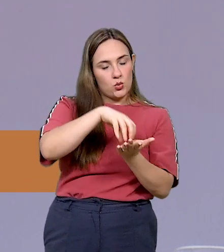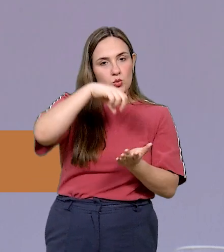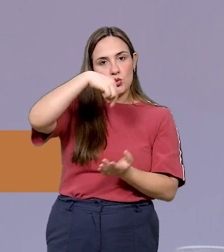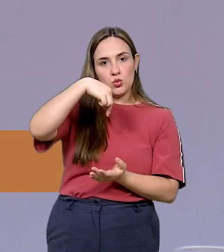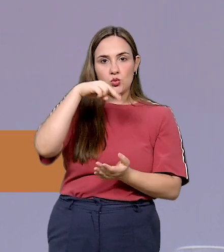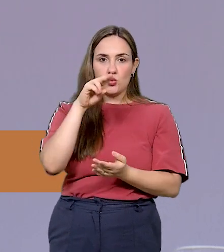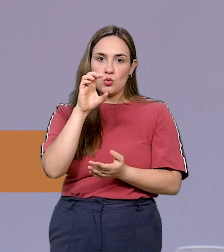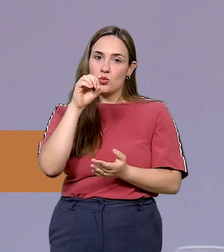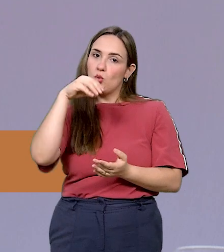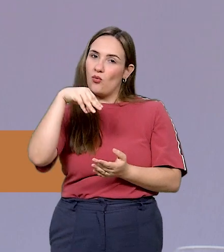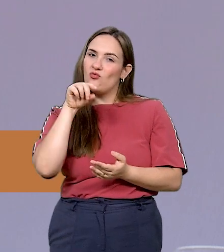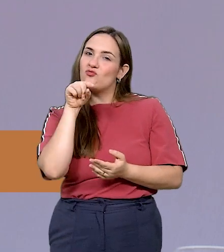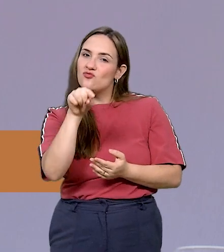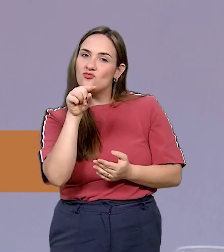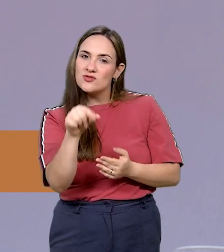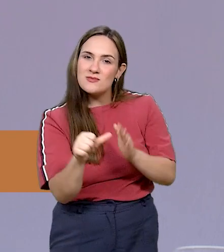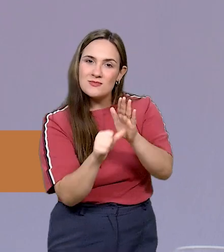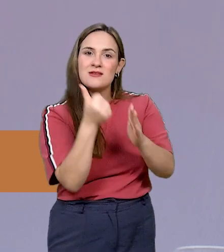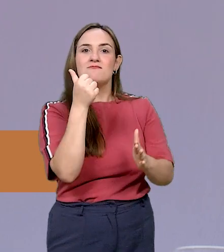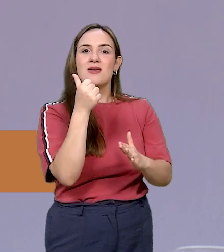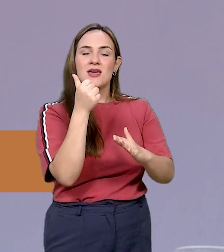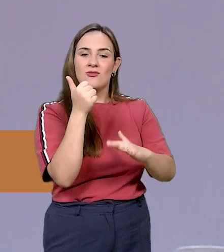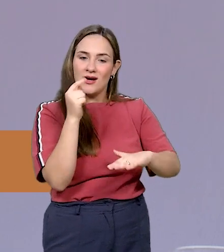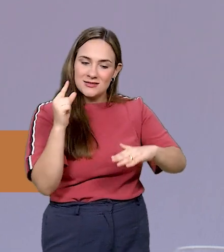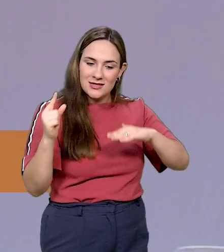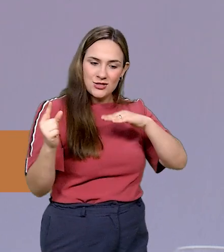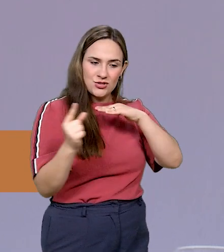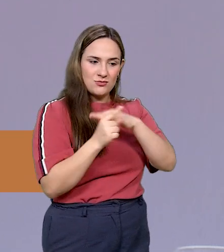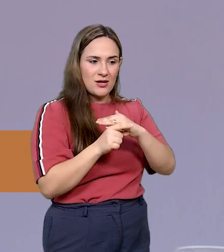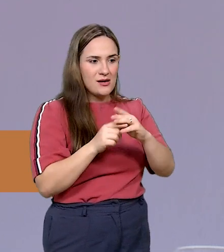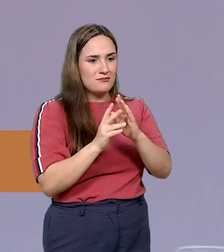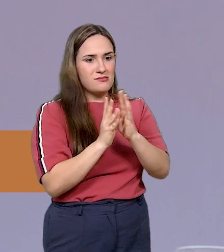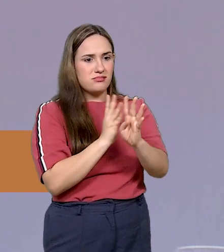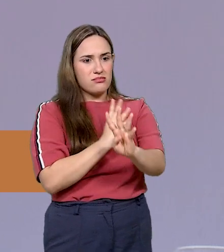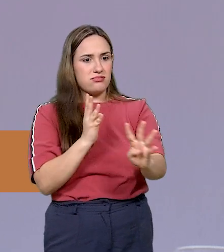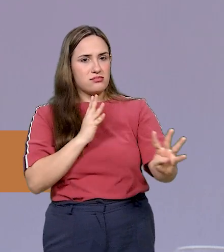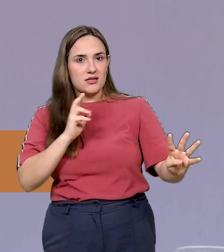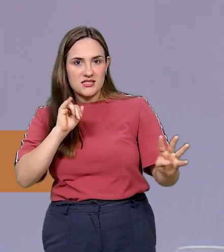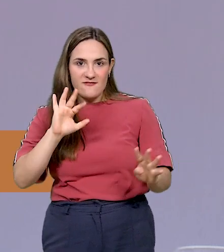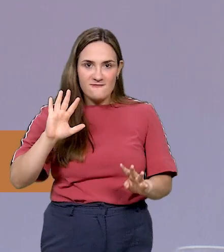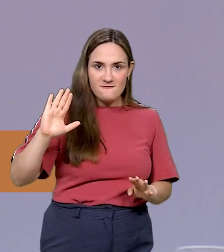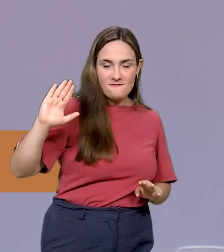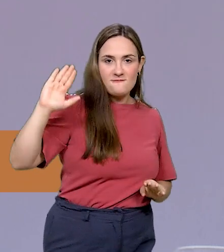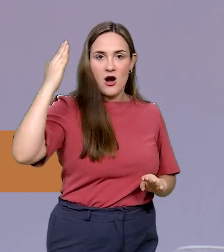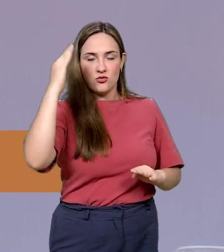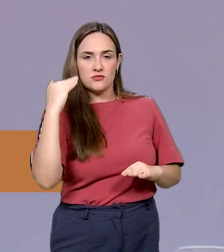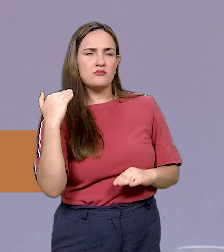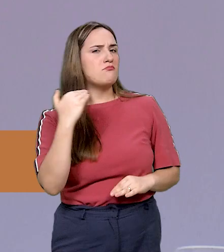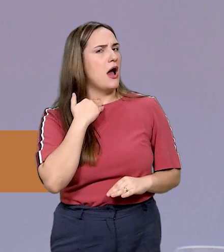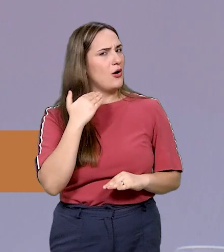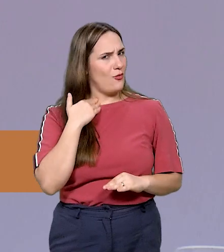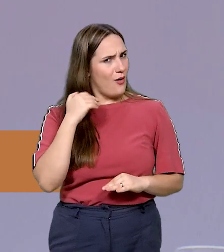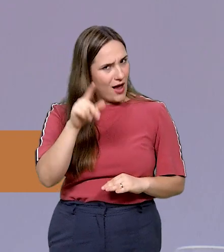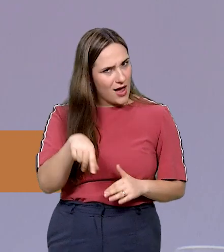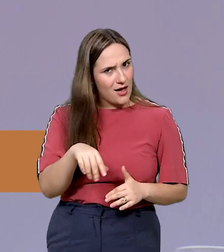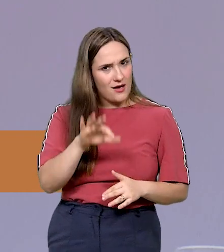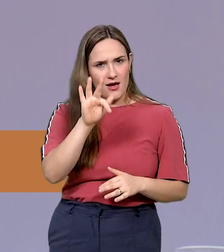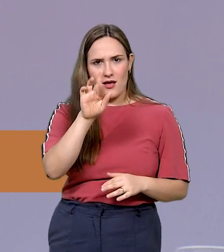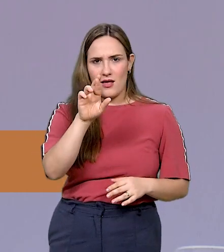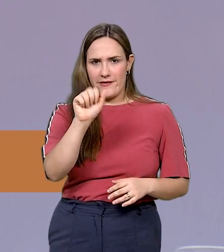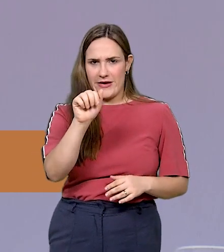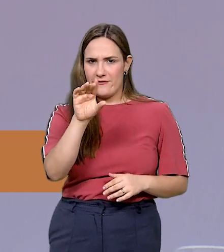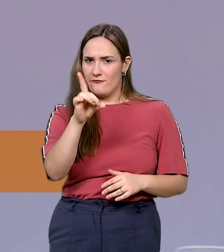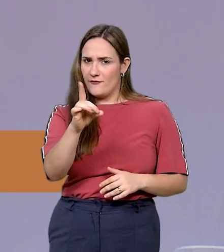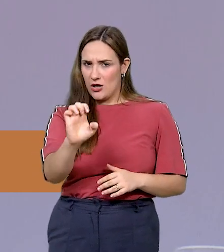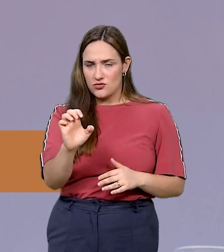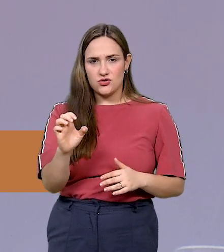como coordenador, esteve à frente do primeiro mutirão para atendimento de fraudes bancárias. Eu gostaria que o senhor falasse para a gente